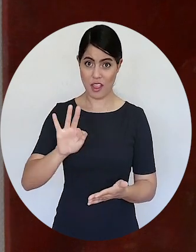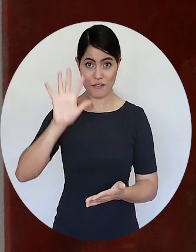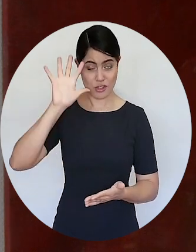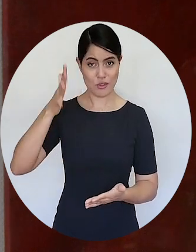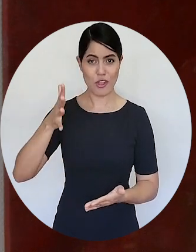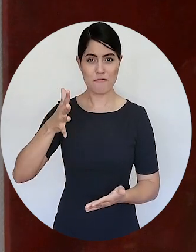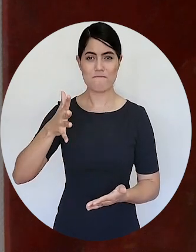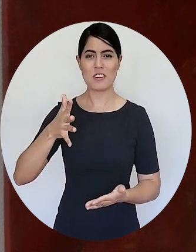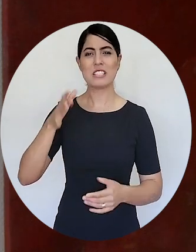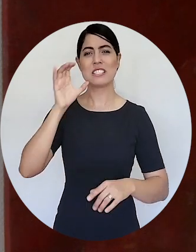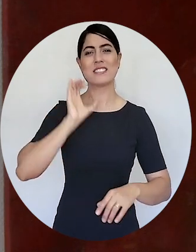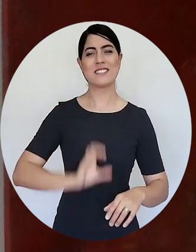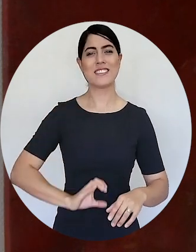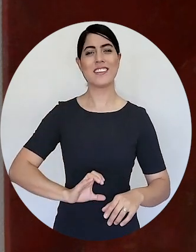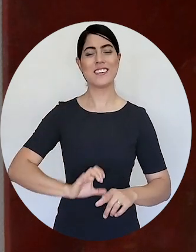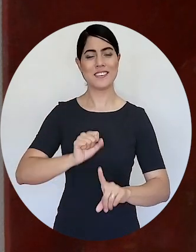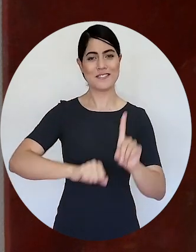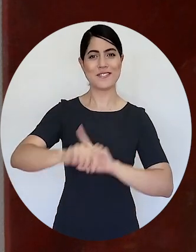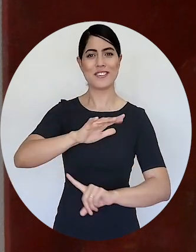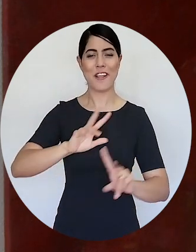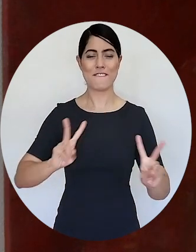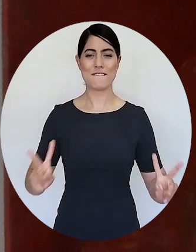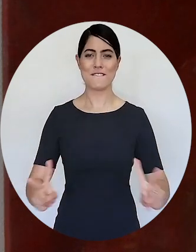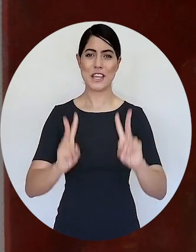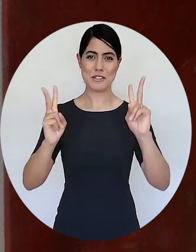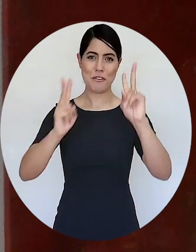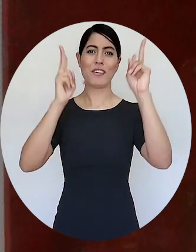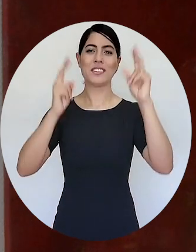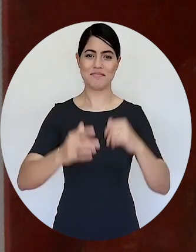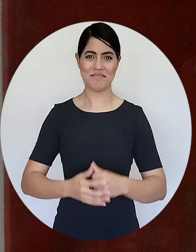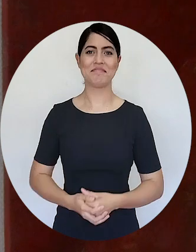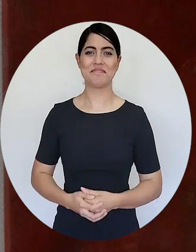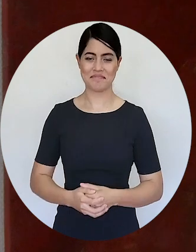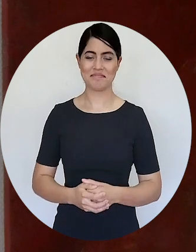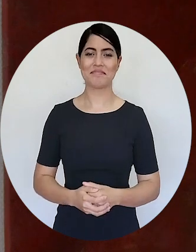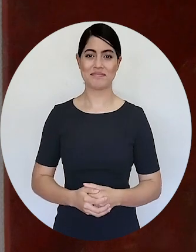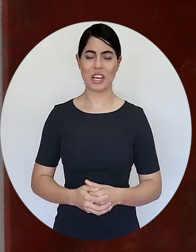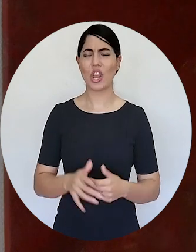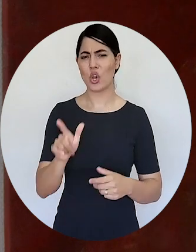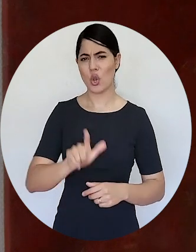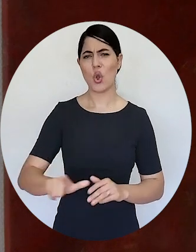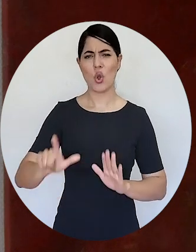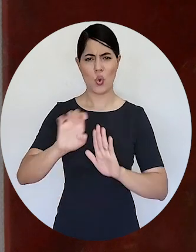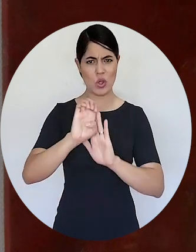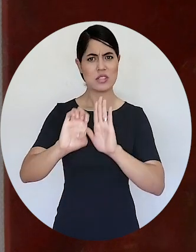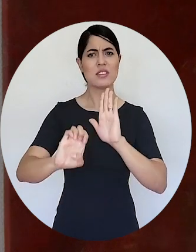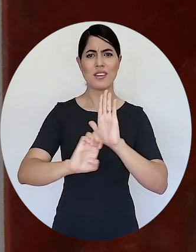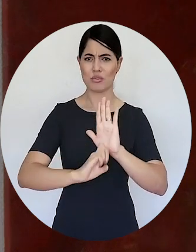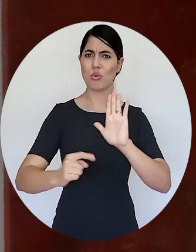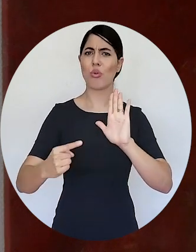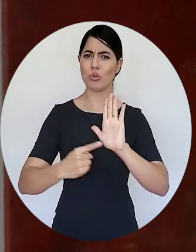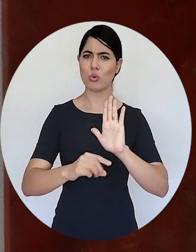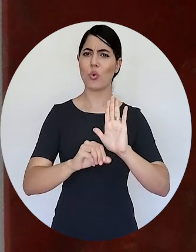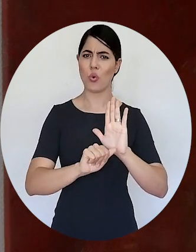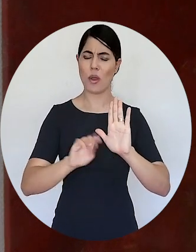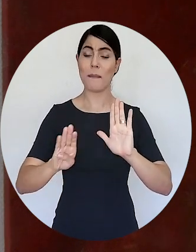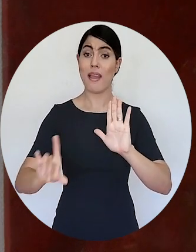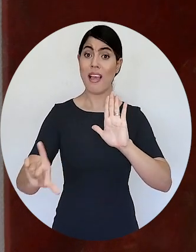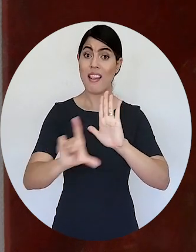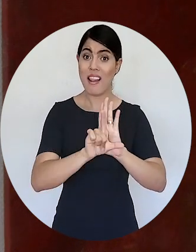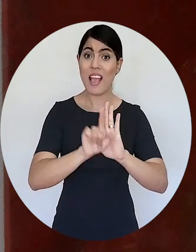uma vitória da cidadania, é óbvio que é uma afirmação da força do nosso Estatuto, que é um